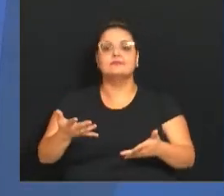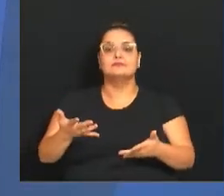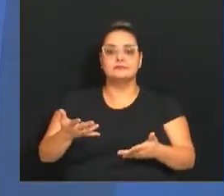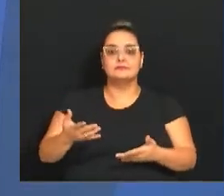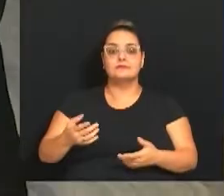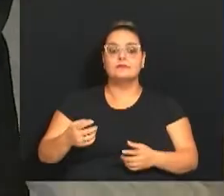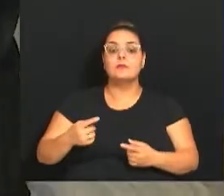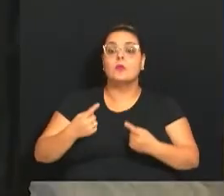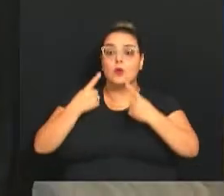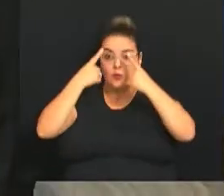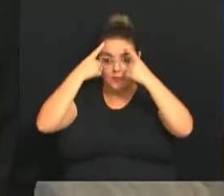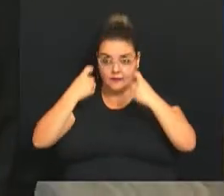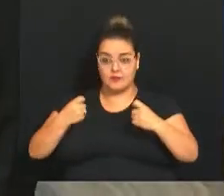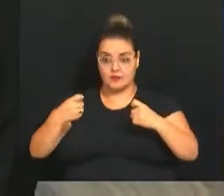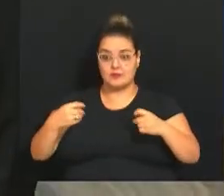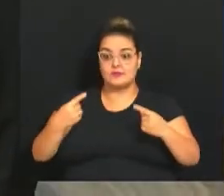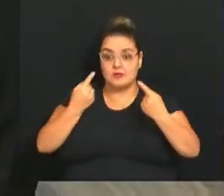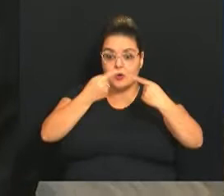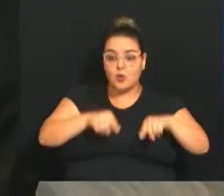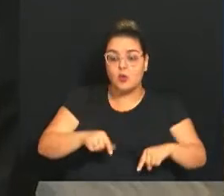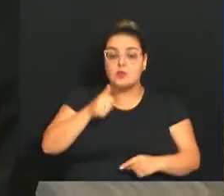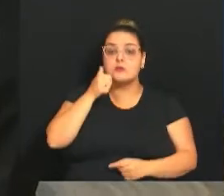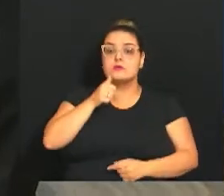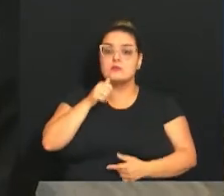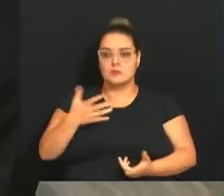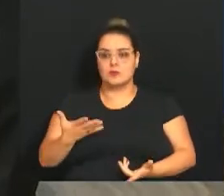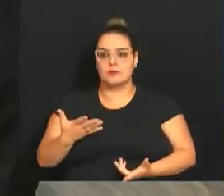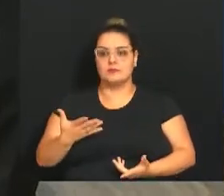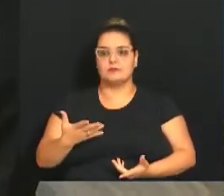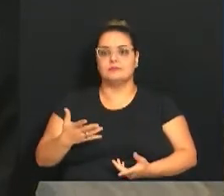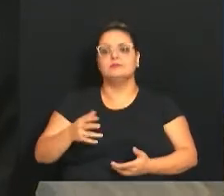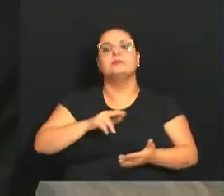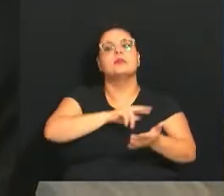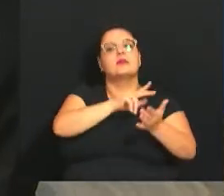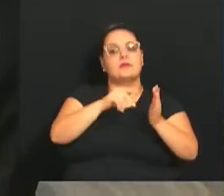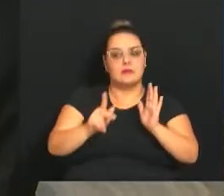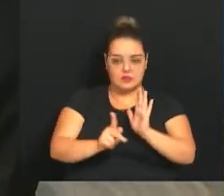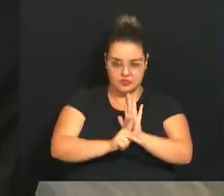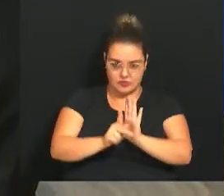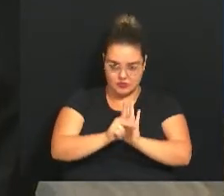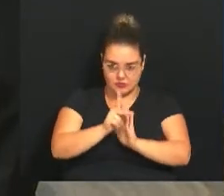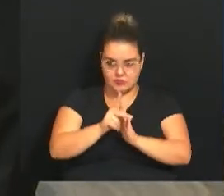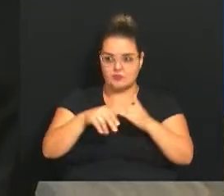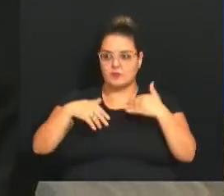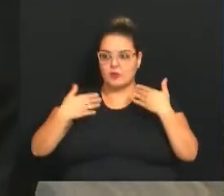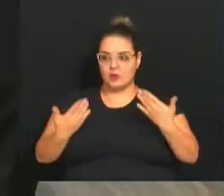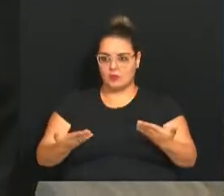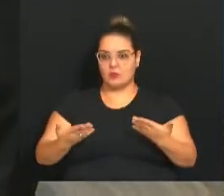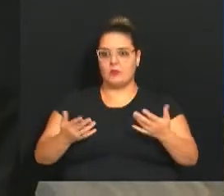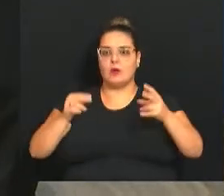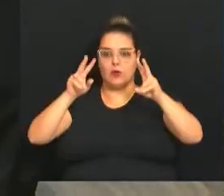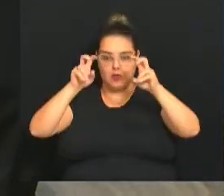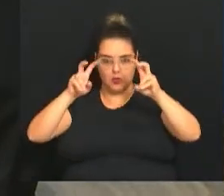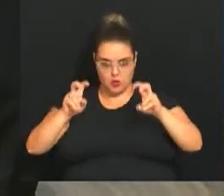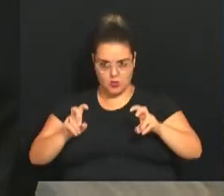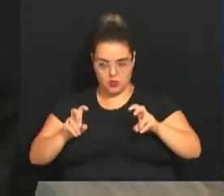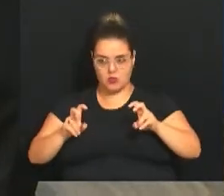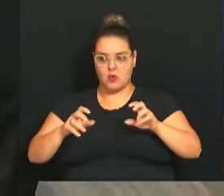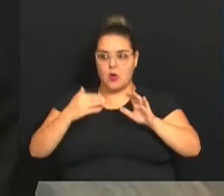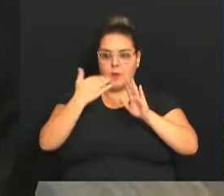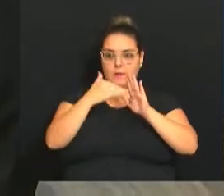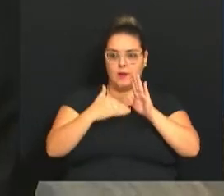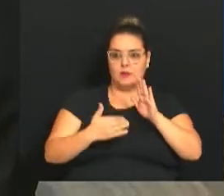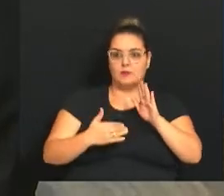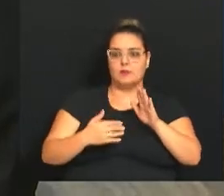mulher. Vereadora, uma boa tarde. A senhora que é autora de vários projetos que trazem esse tema à pauta. Eu queria que a senhora falasse